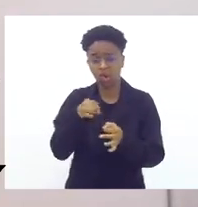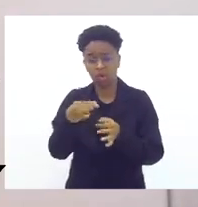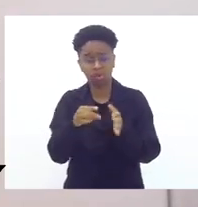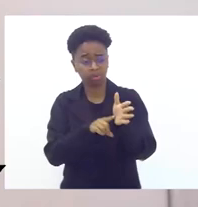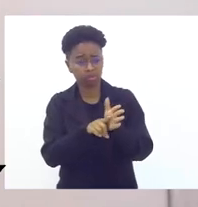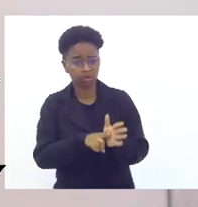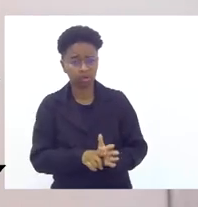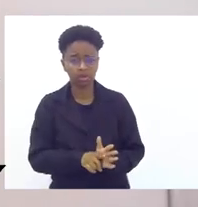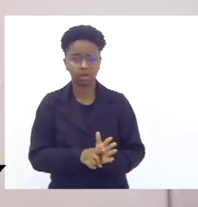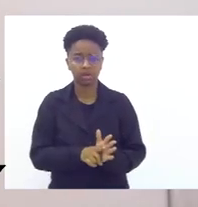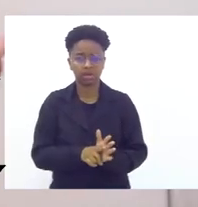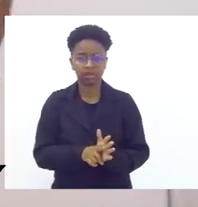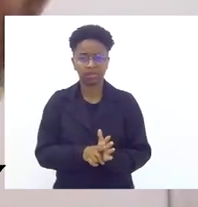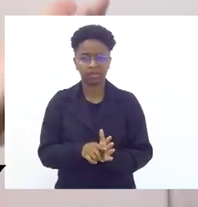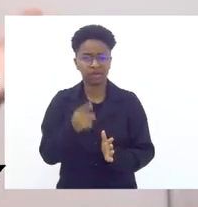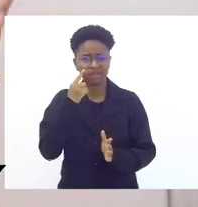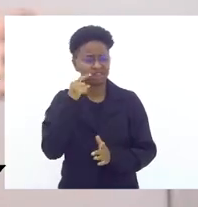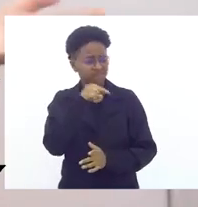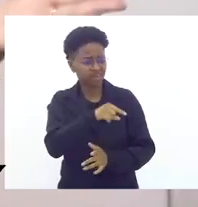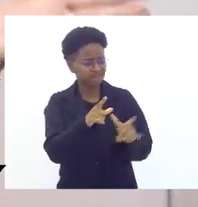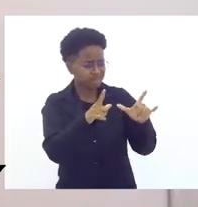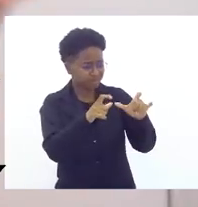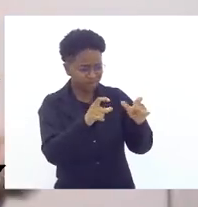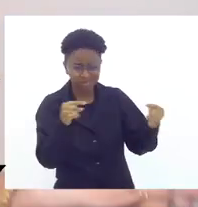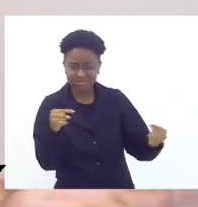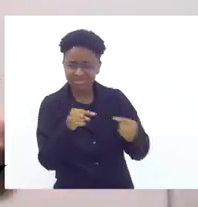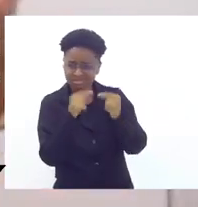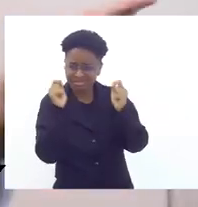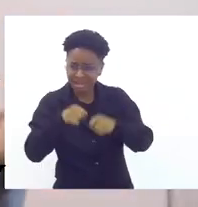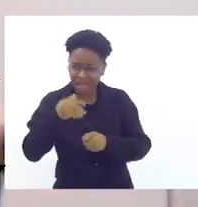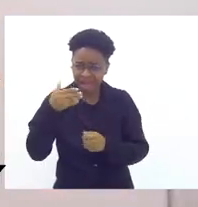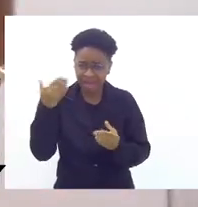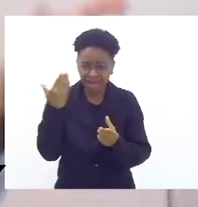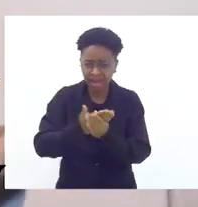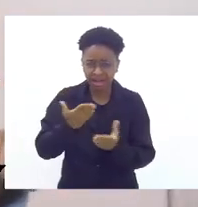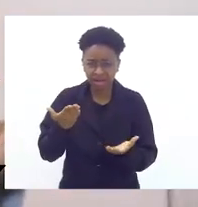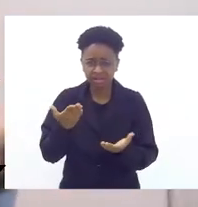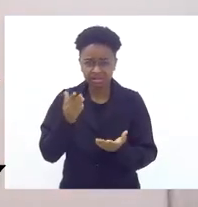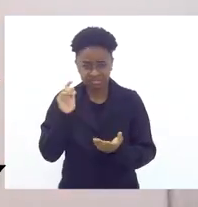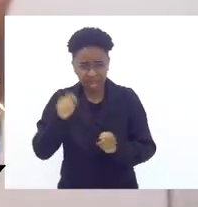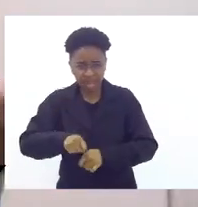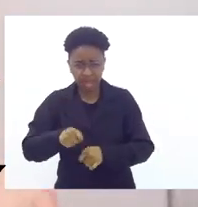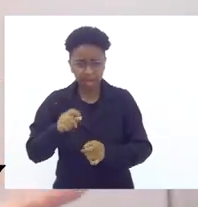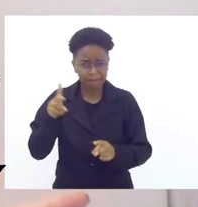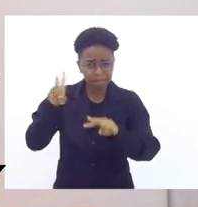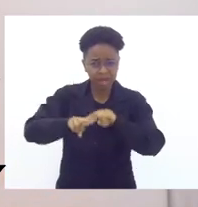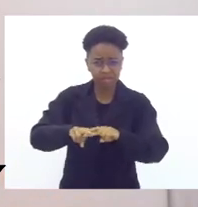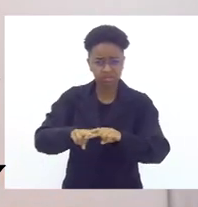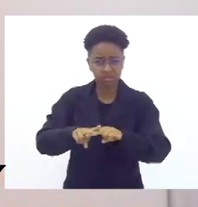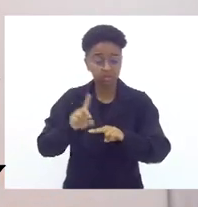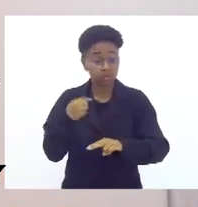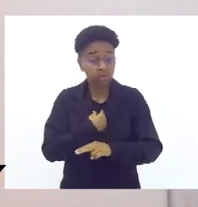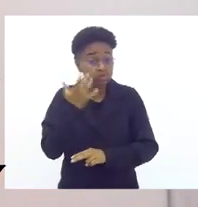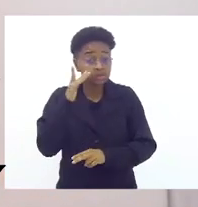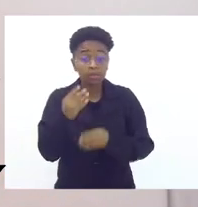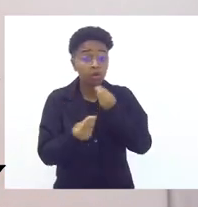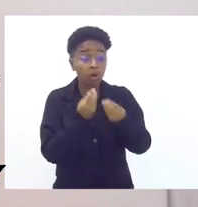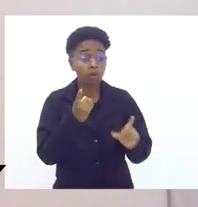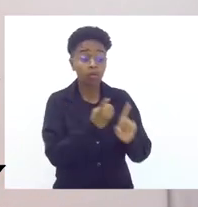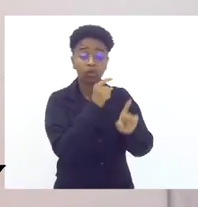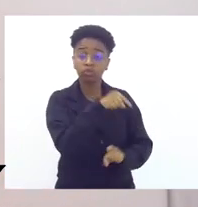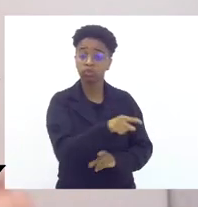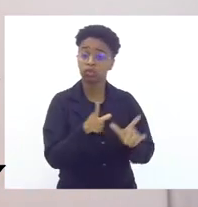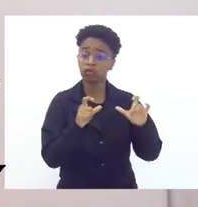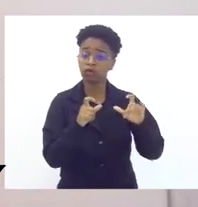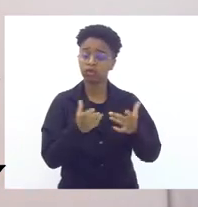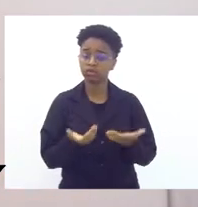leve em consideração apenas um reconhecimento fotográfico de uma foto que a gente não sabe como foi parar naquele álbum